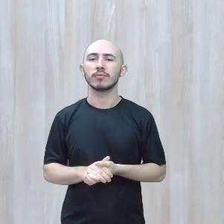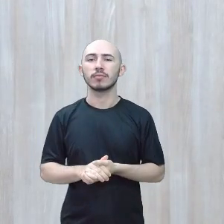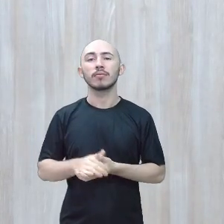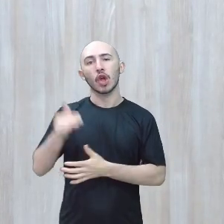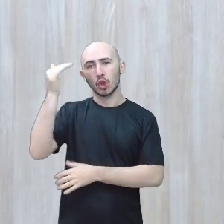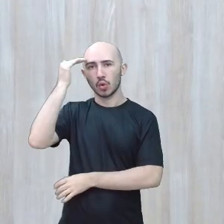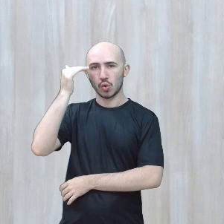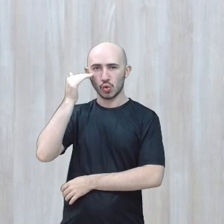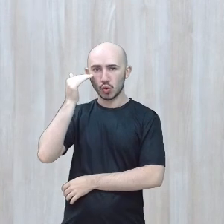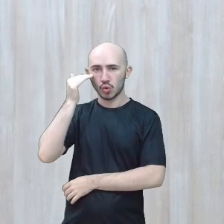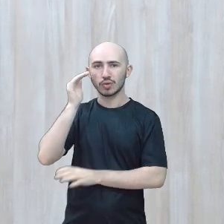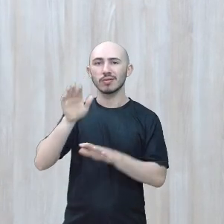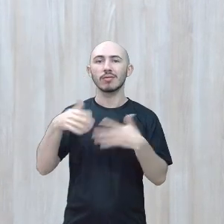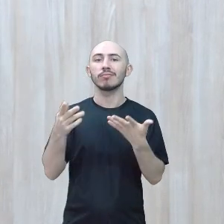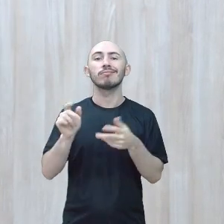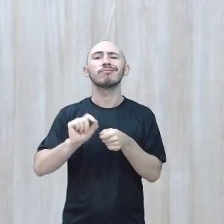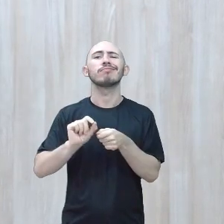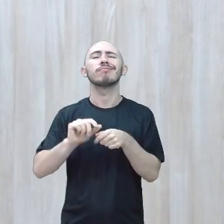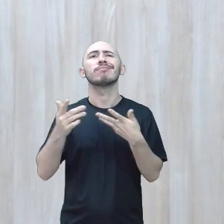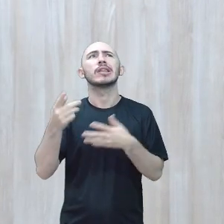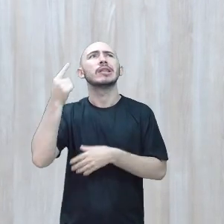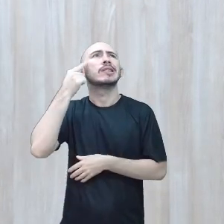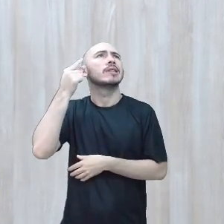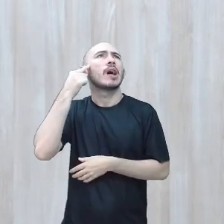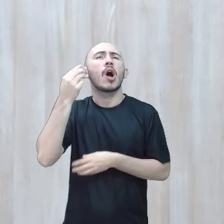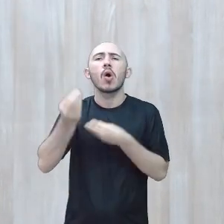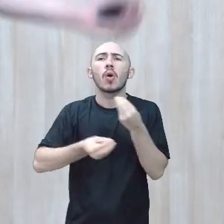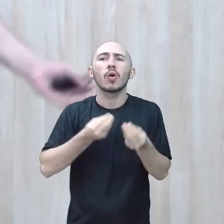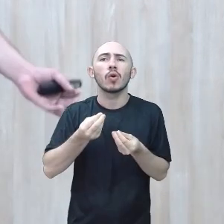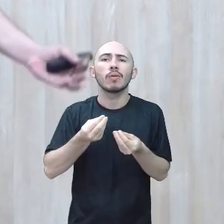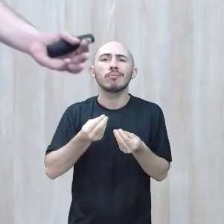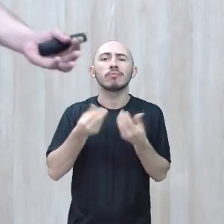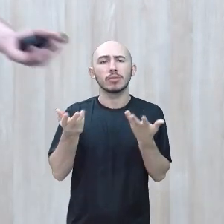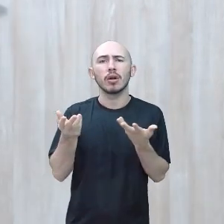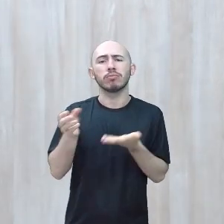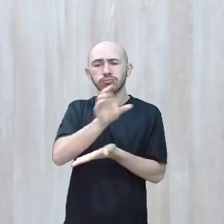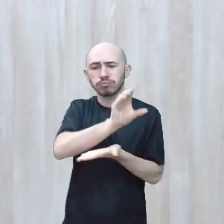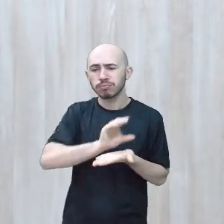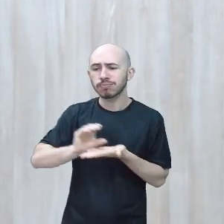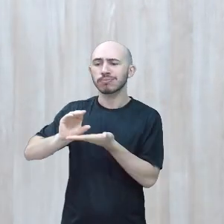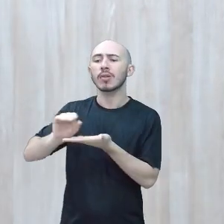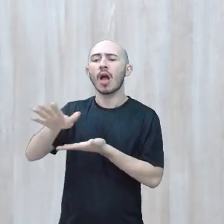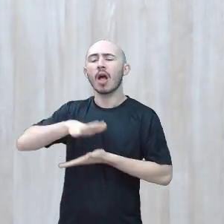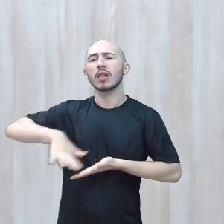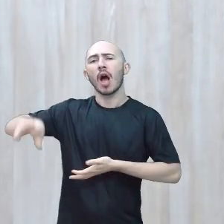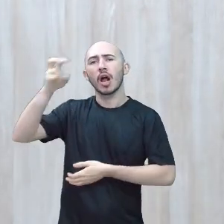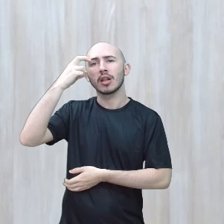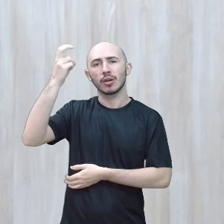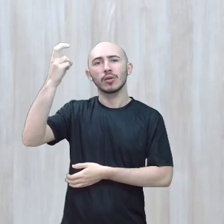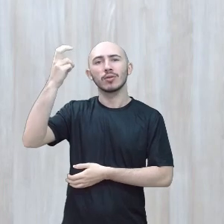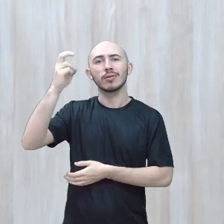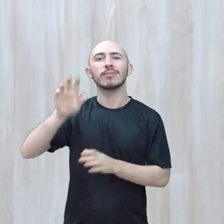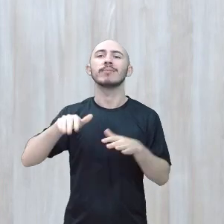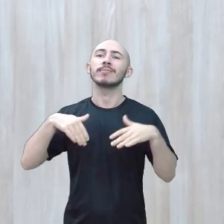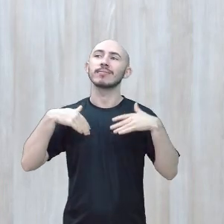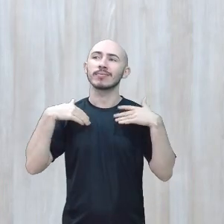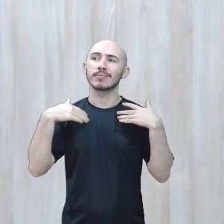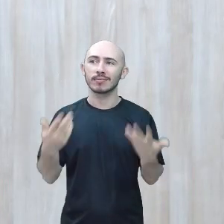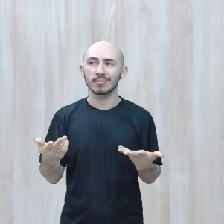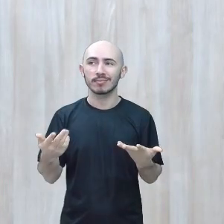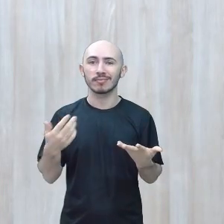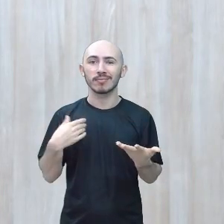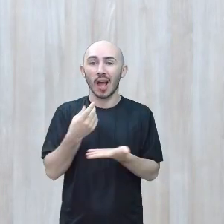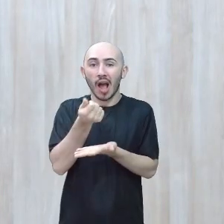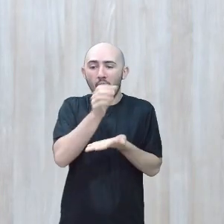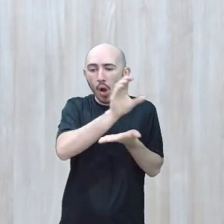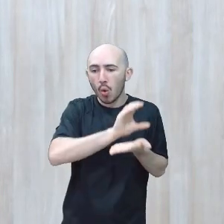da Coreia do Sul, o que foi que ele pensou? Vamos investir em cultura. Ó, imagina você investir em cultura